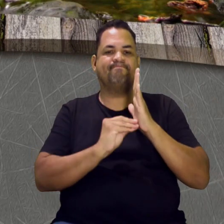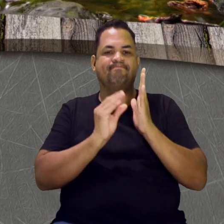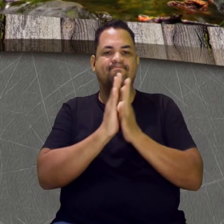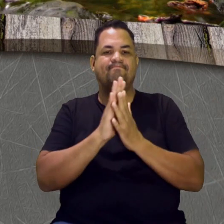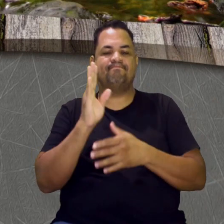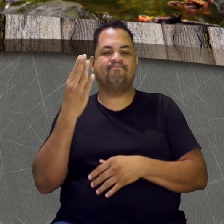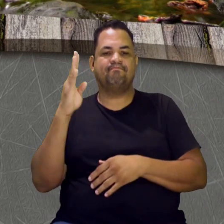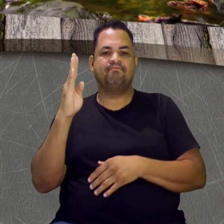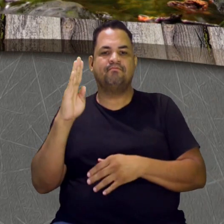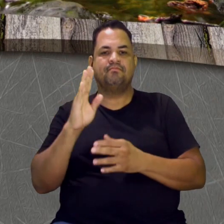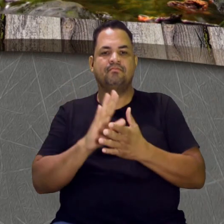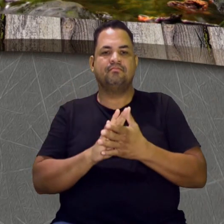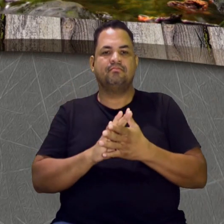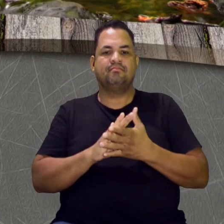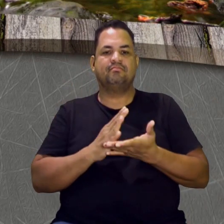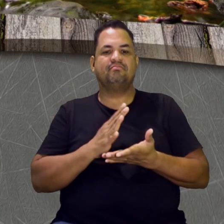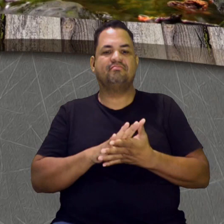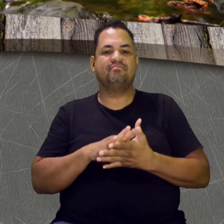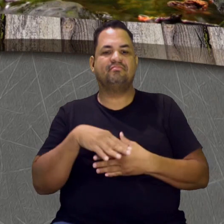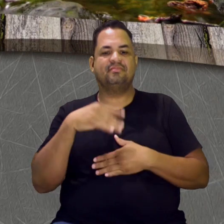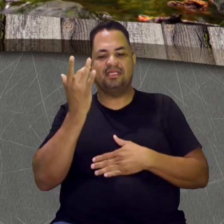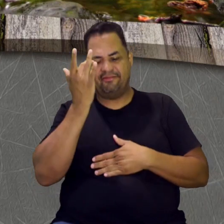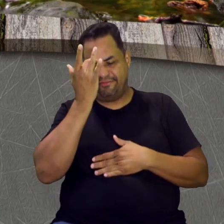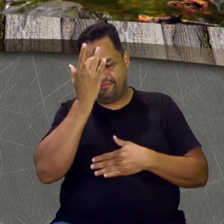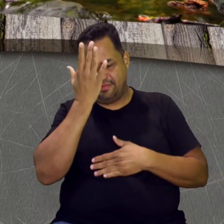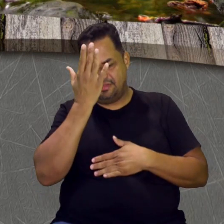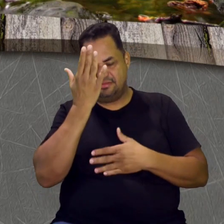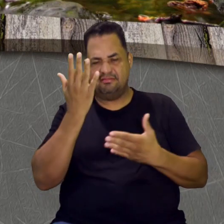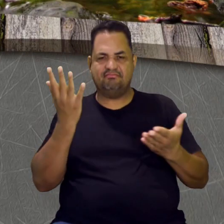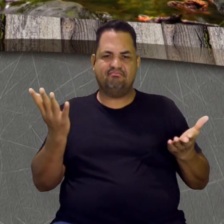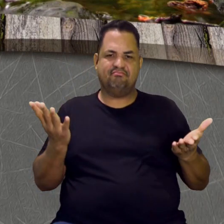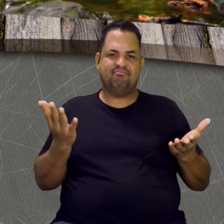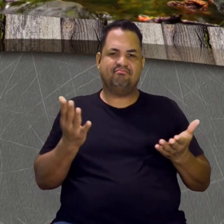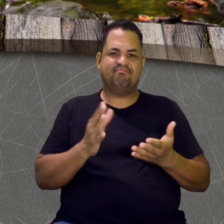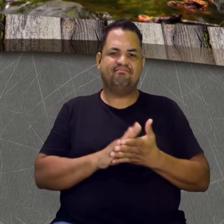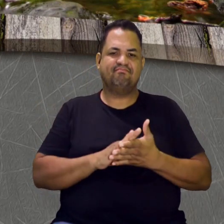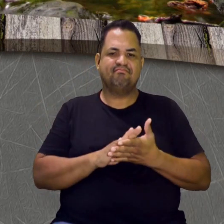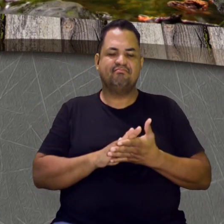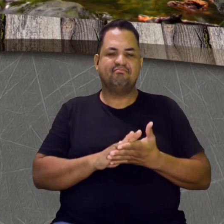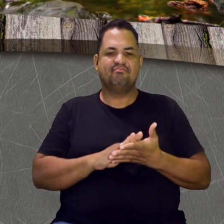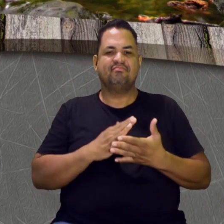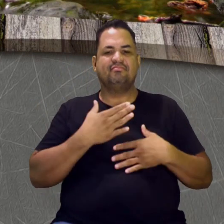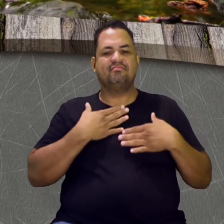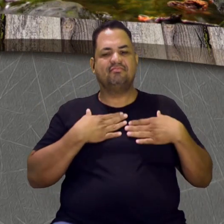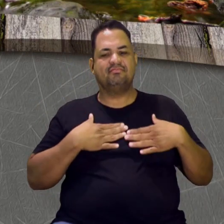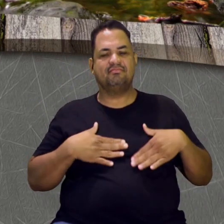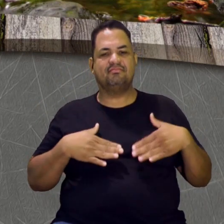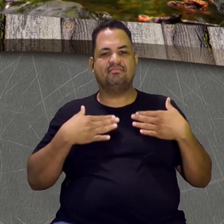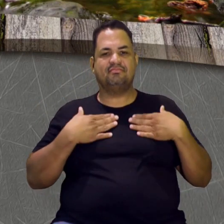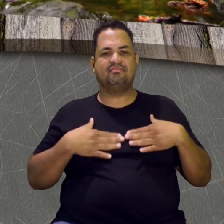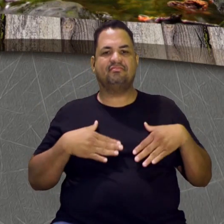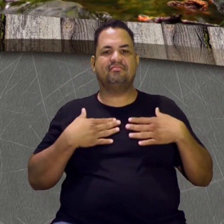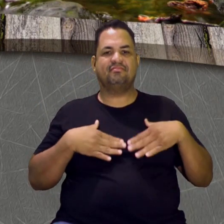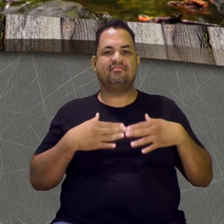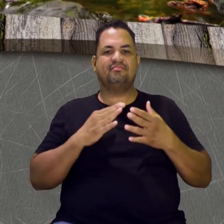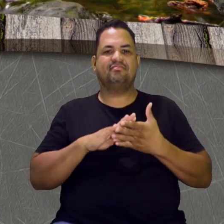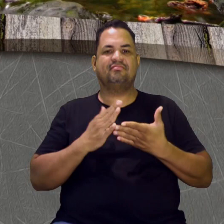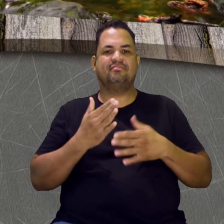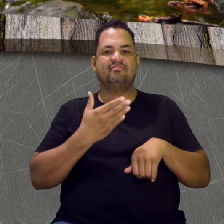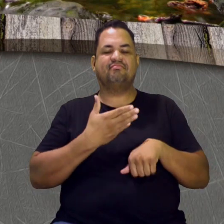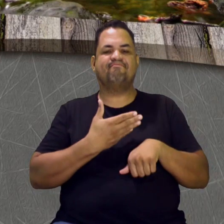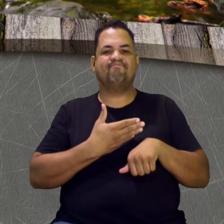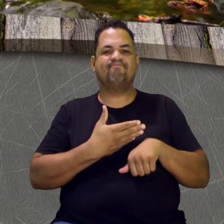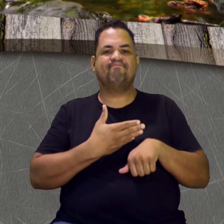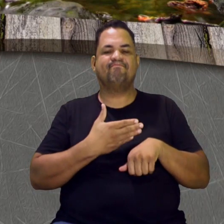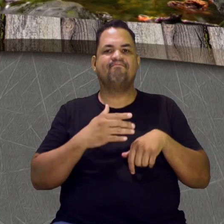de biologia. Tá leve ainda, né? Tá ainda bem suave na nave, só trabalhando praticamente aí a